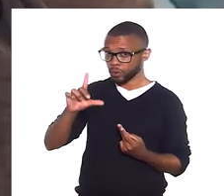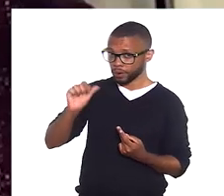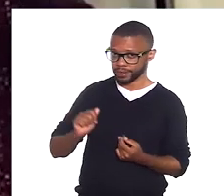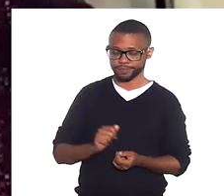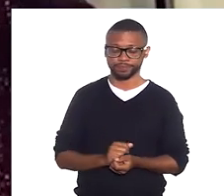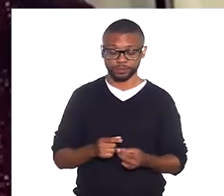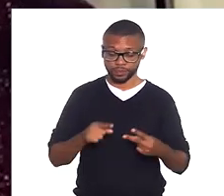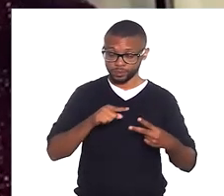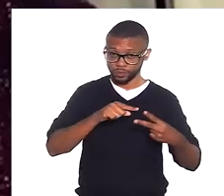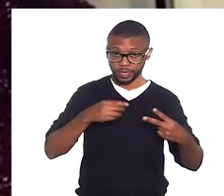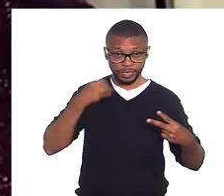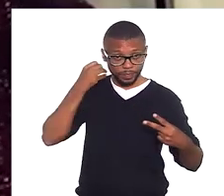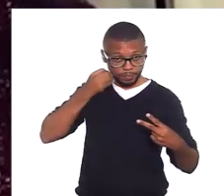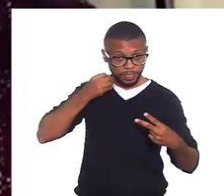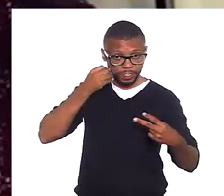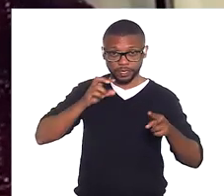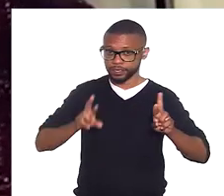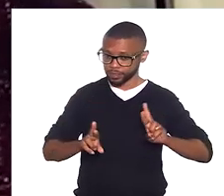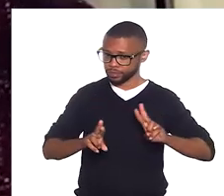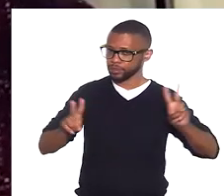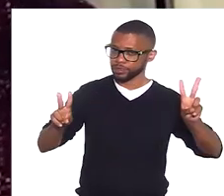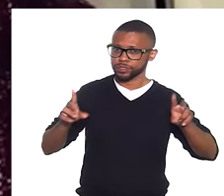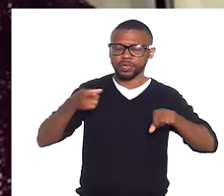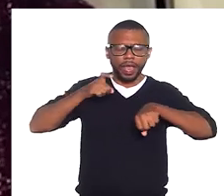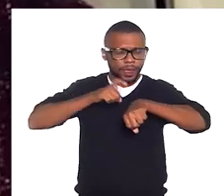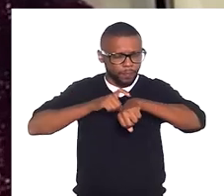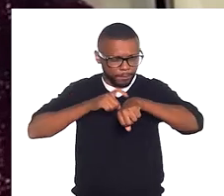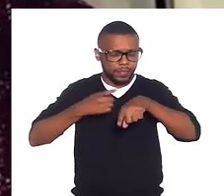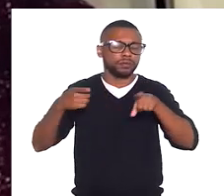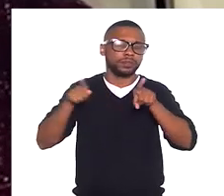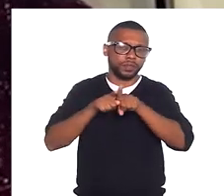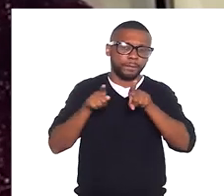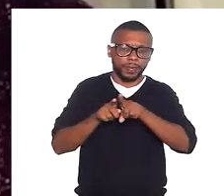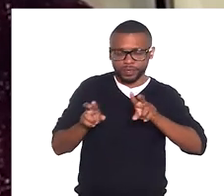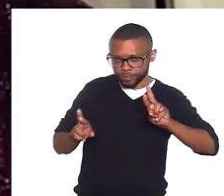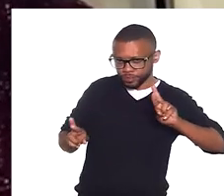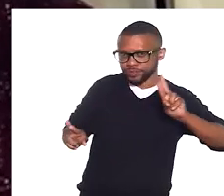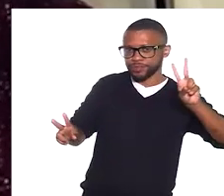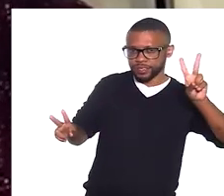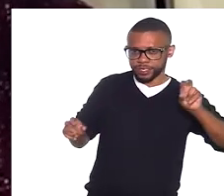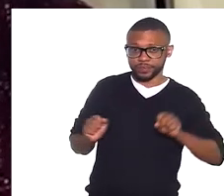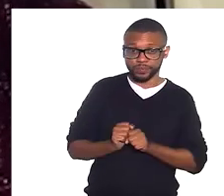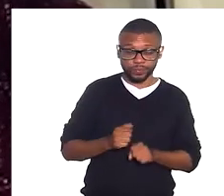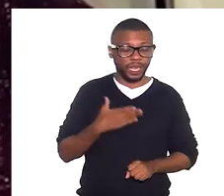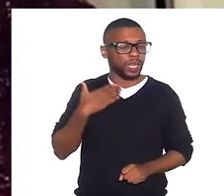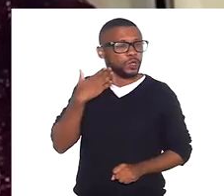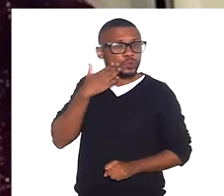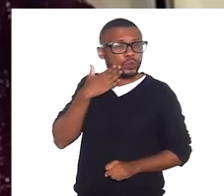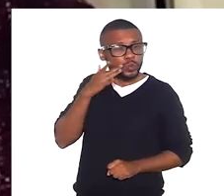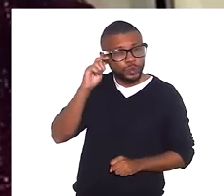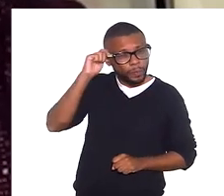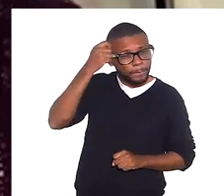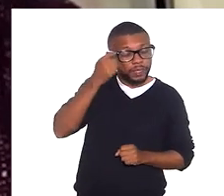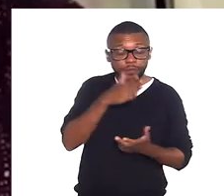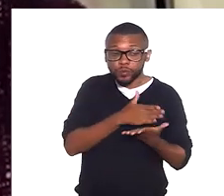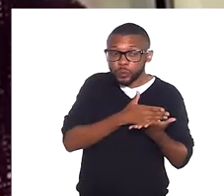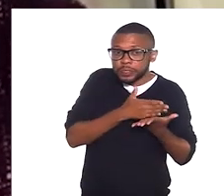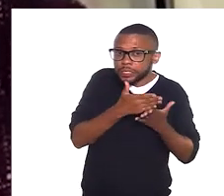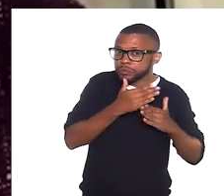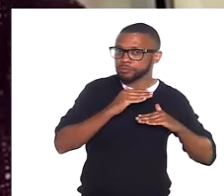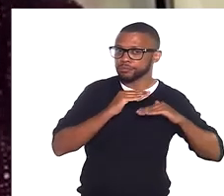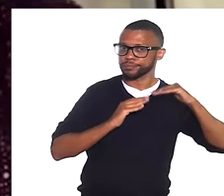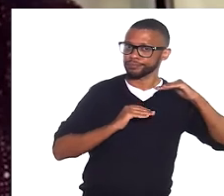como é que foi isso? Foram duas experiências distintas, em momentos distintos também da minha vida. Na Fala Preta foi